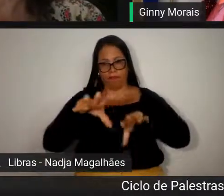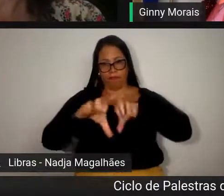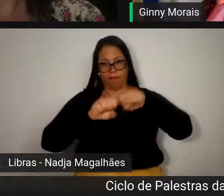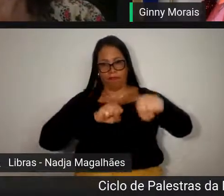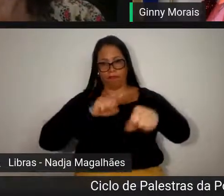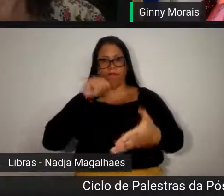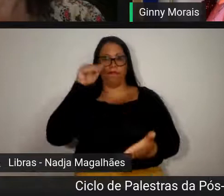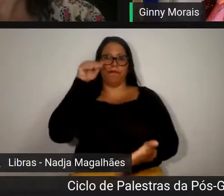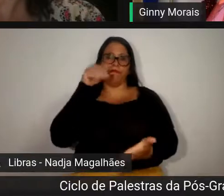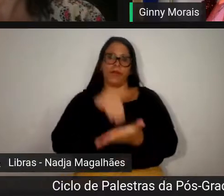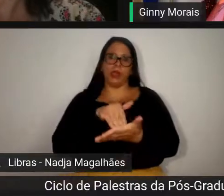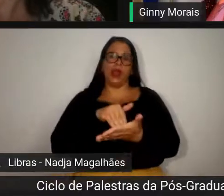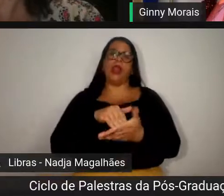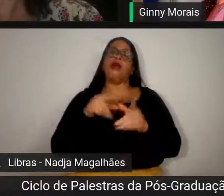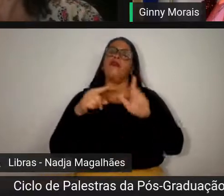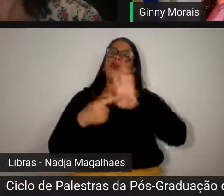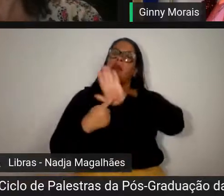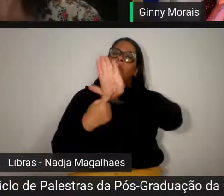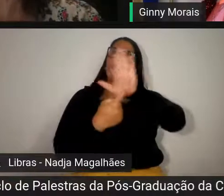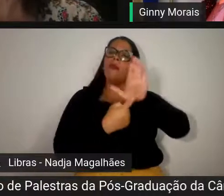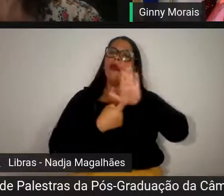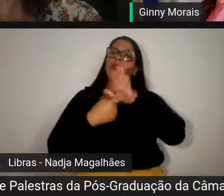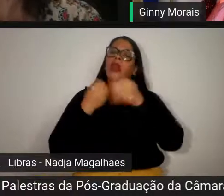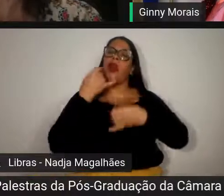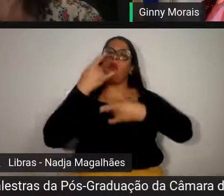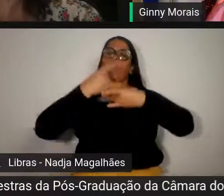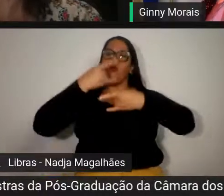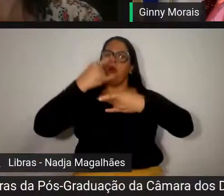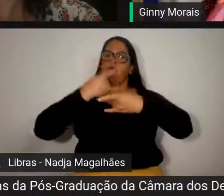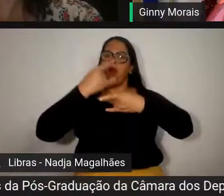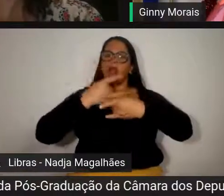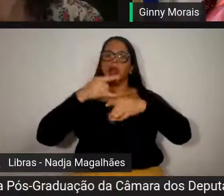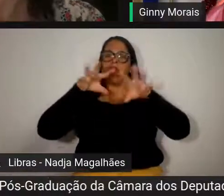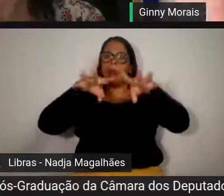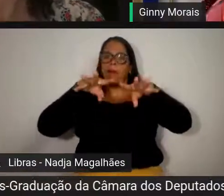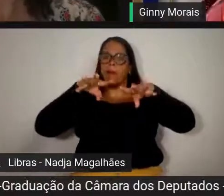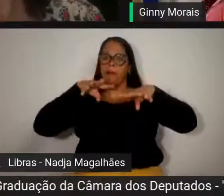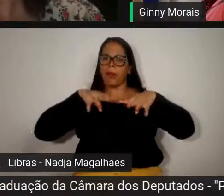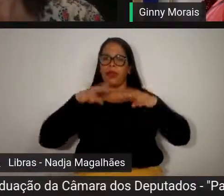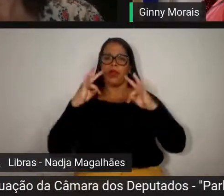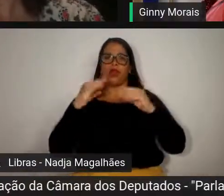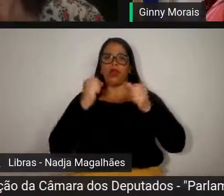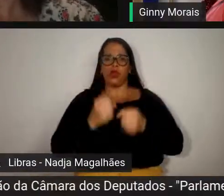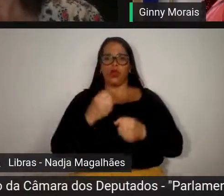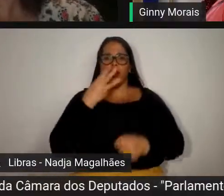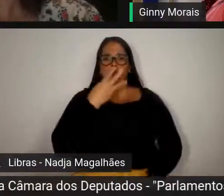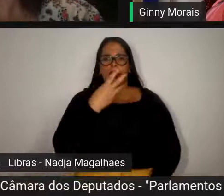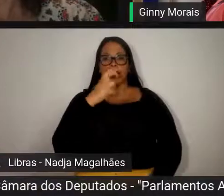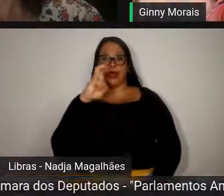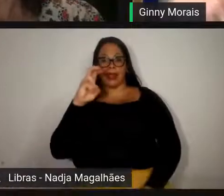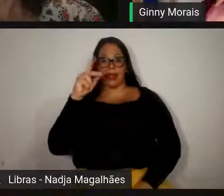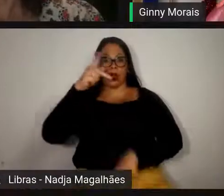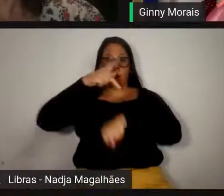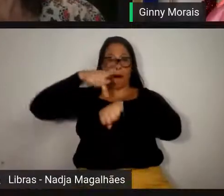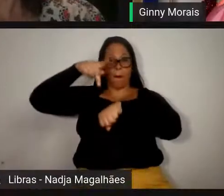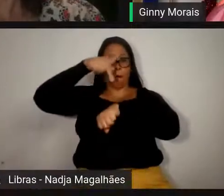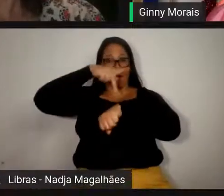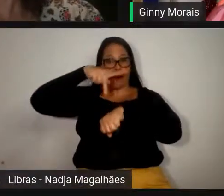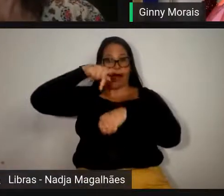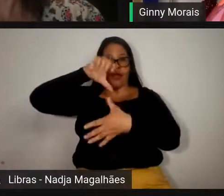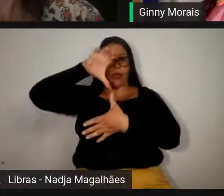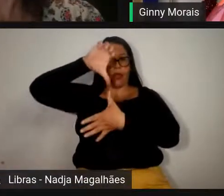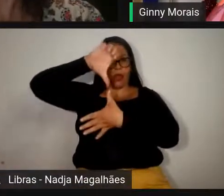mapeamento inédito sobre as transmissões ao vivo, em vídeo, das sessões plenárias em 35 países do continente americano.